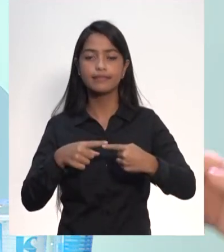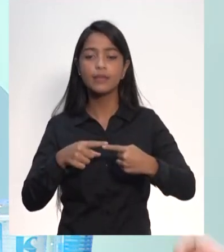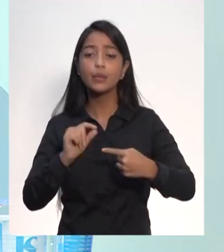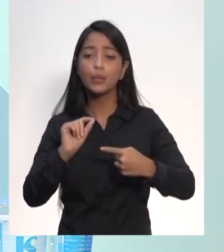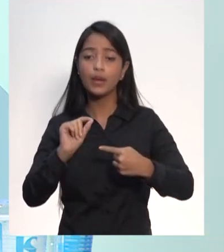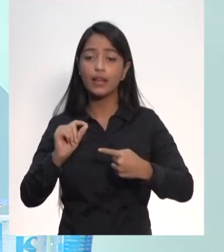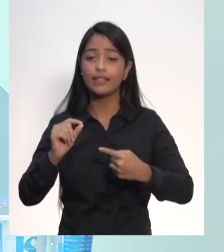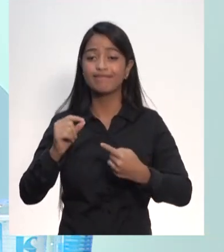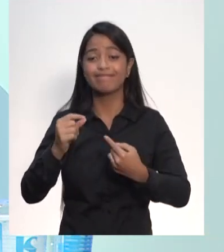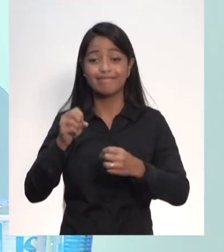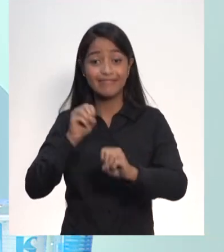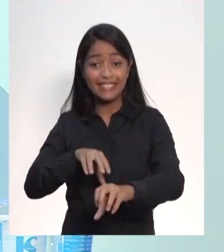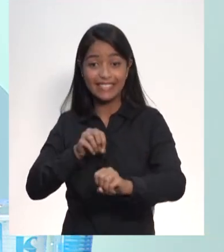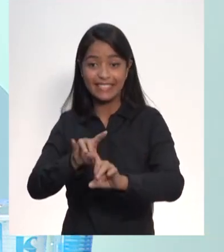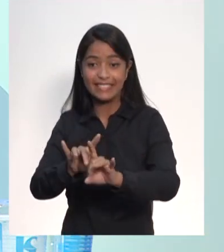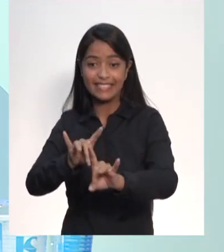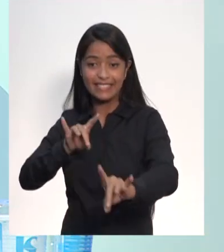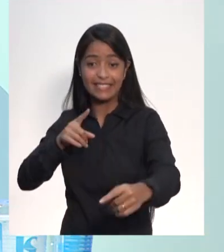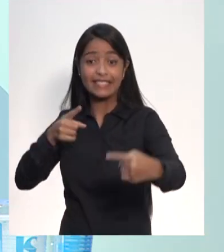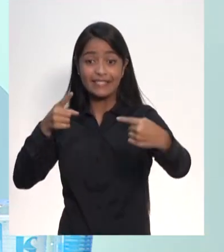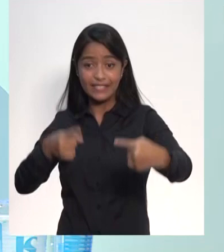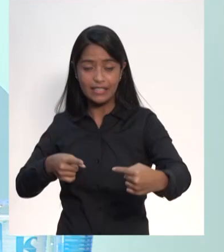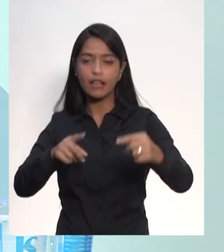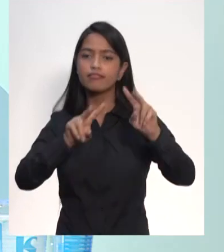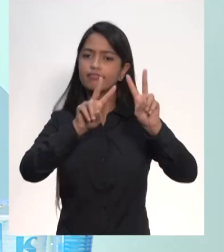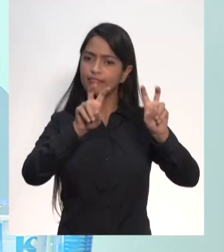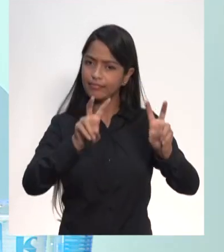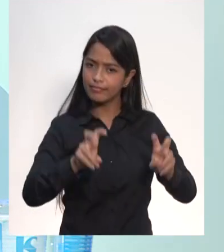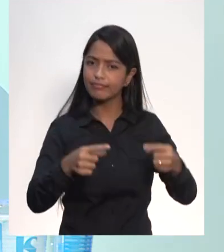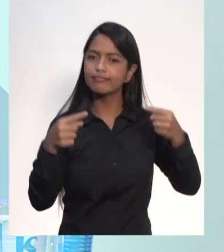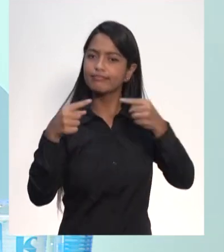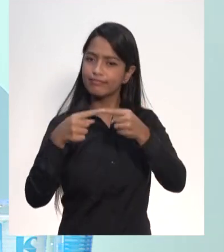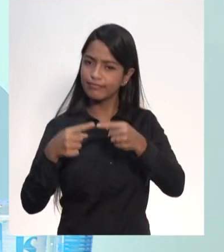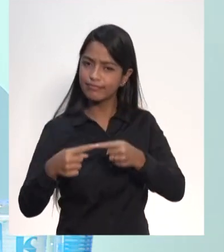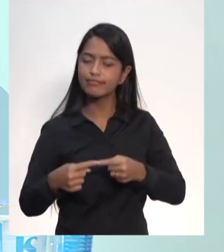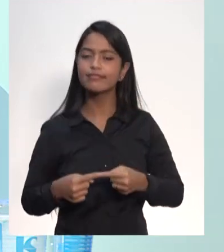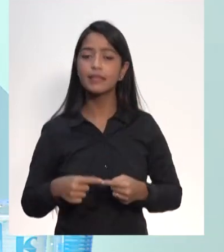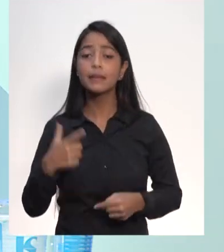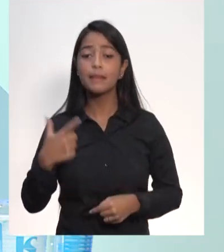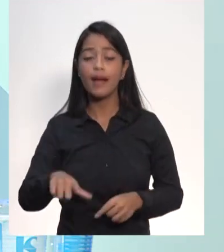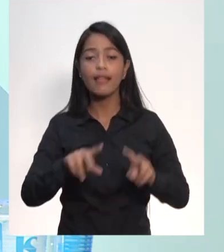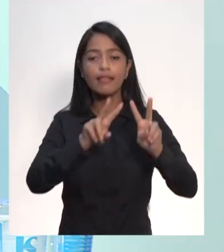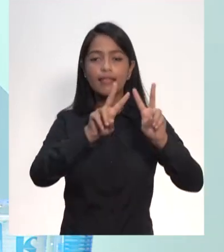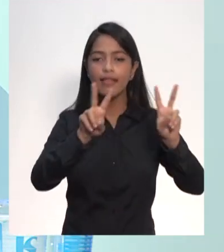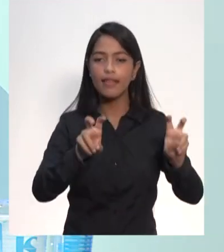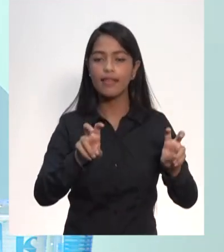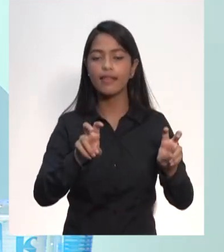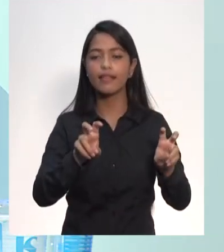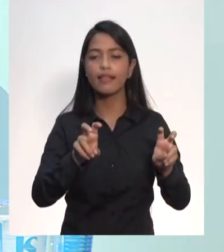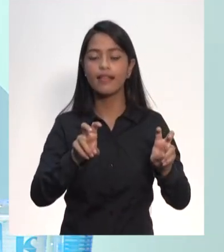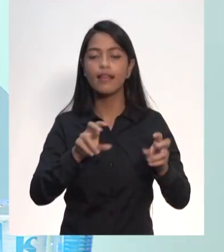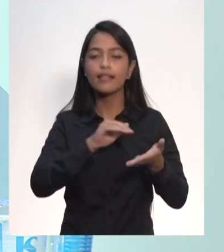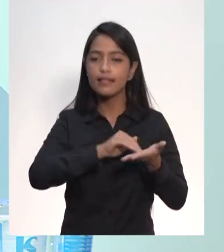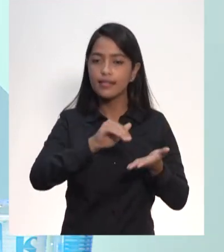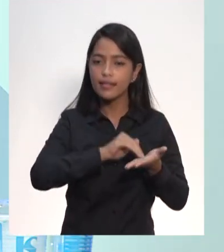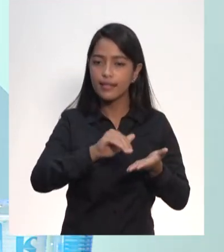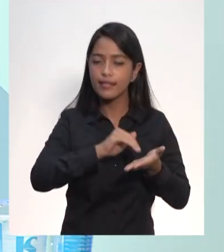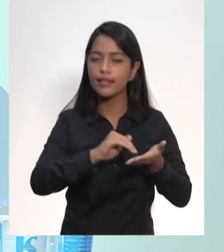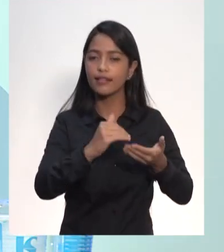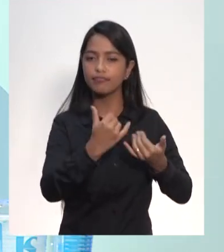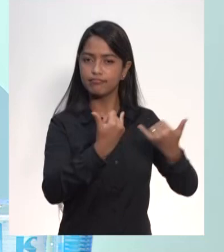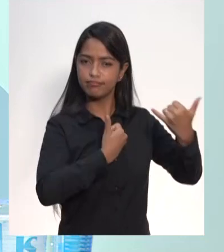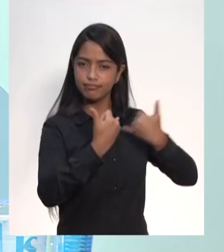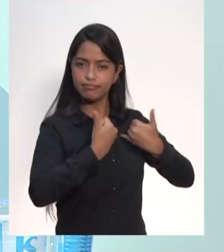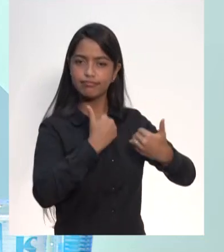do ensino à distância nesse momento de isolamento social, e temas e orientações que a própria Secretaria vem